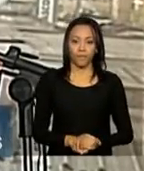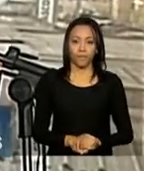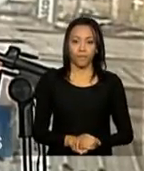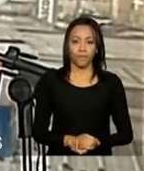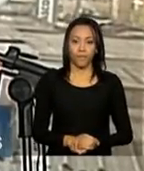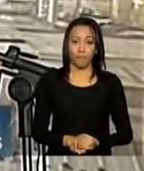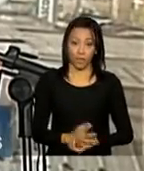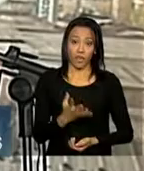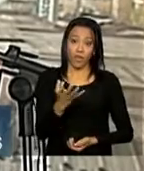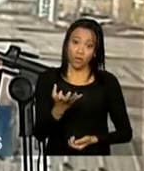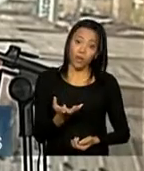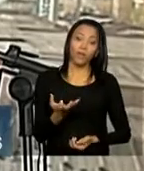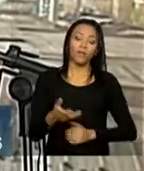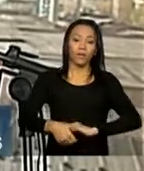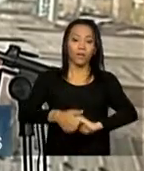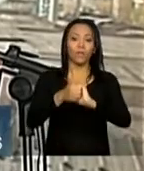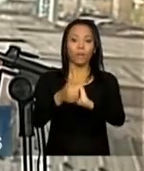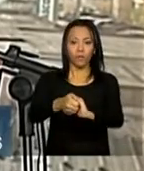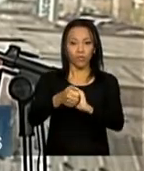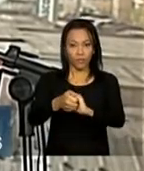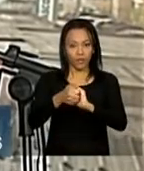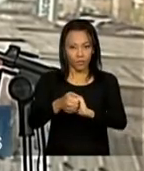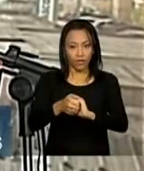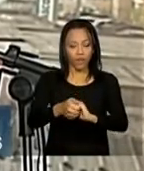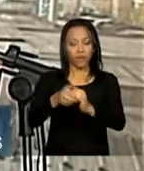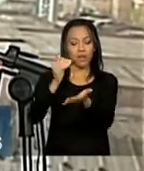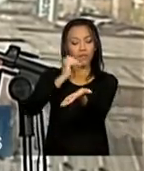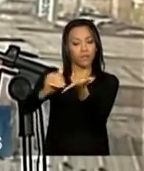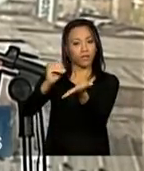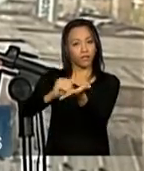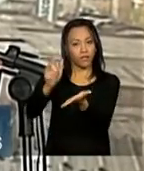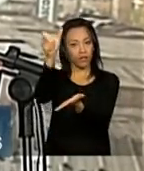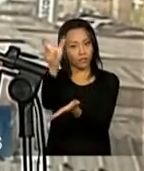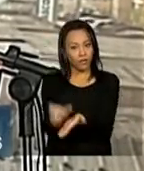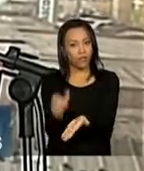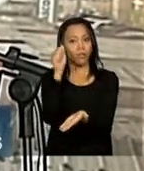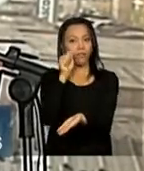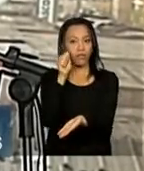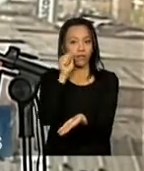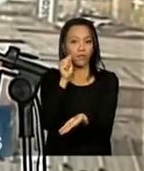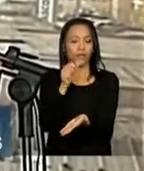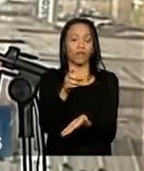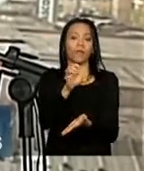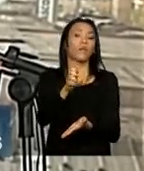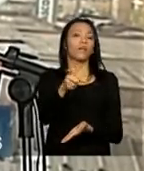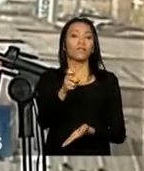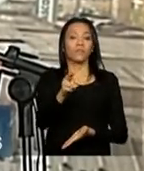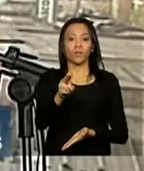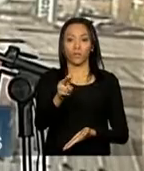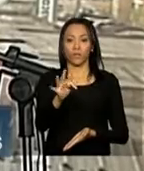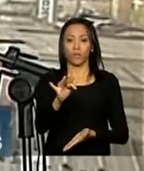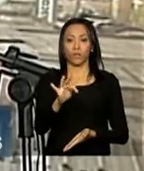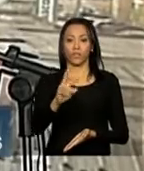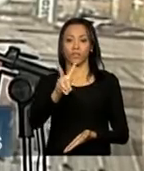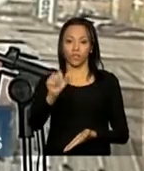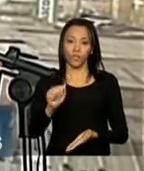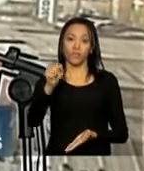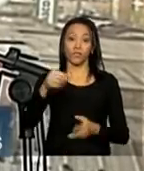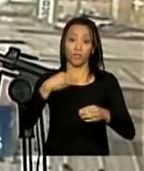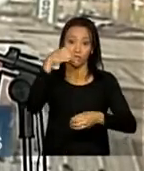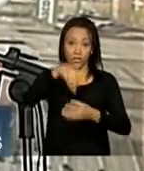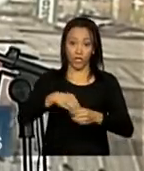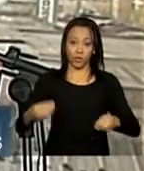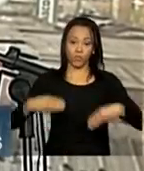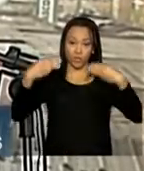E aí eu queria cumprimentar a secretária executiva do Ministério do